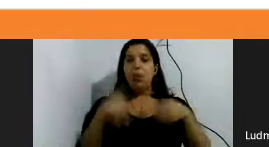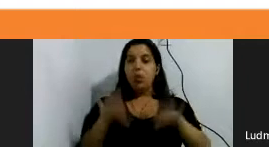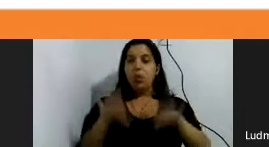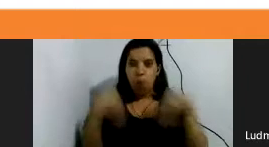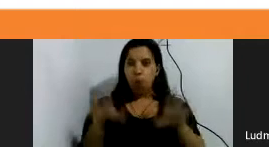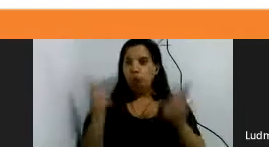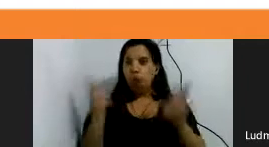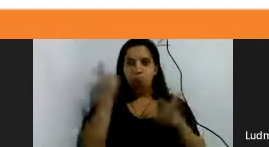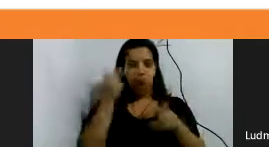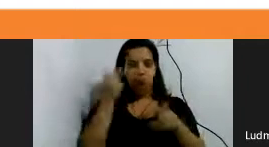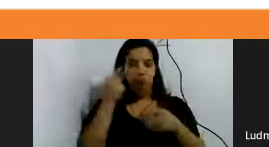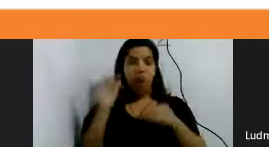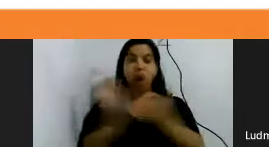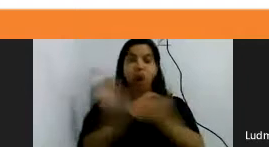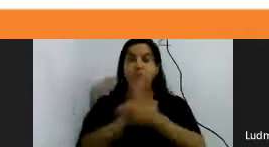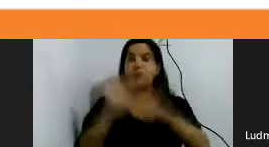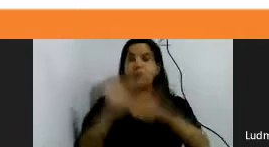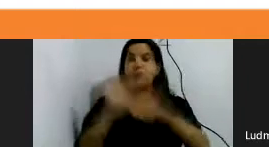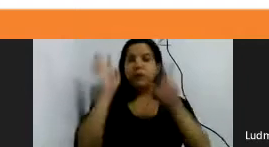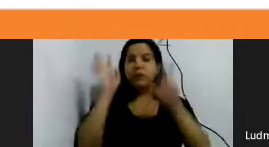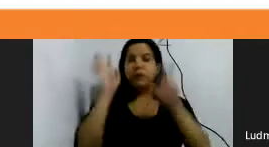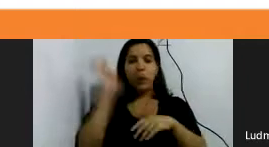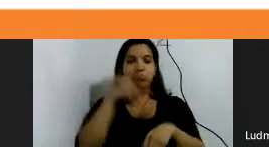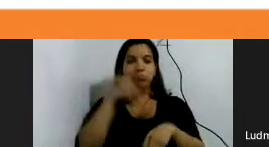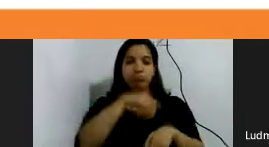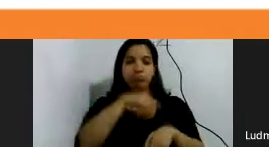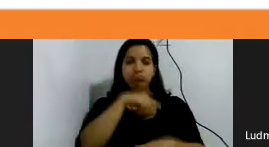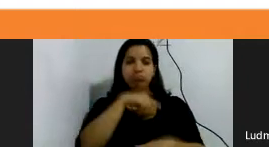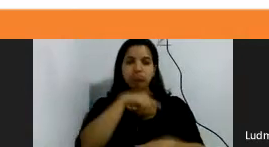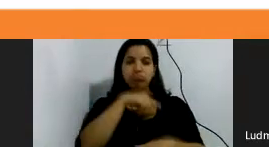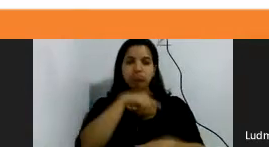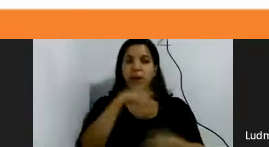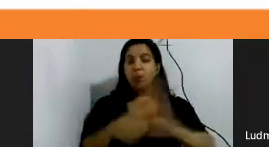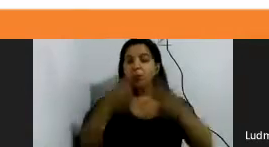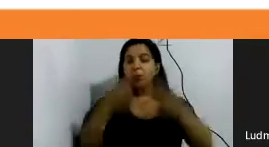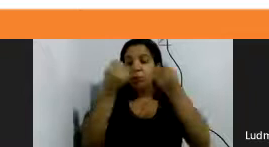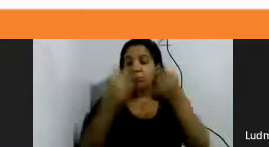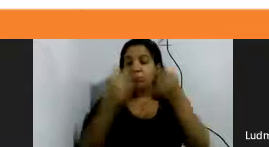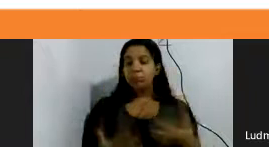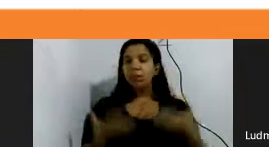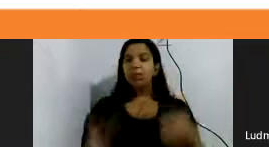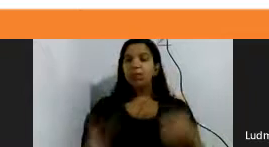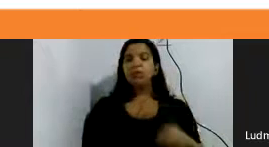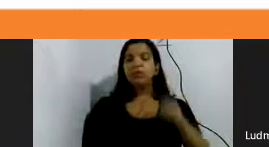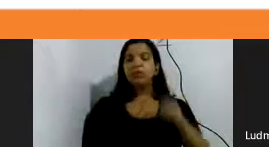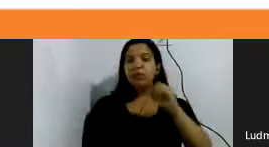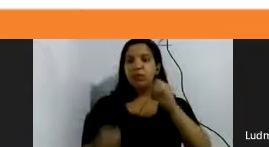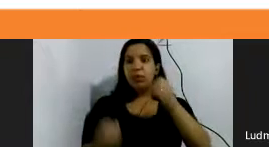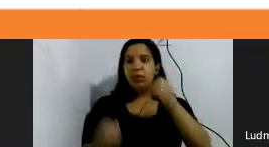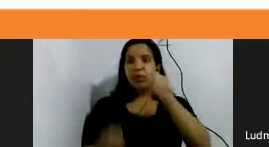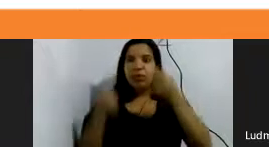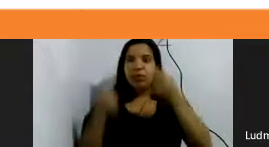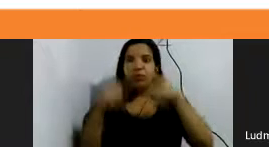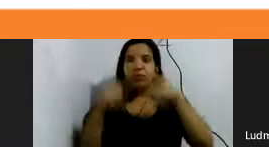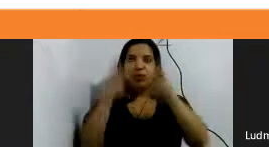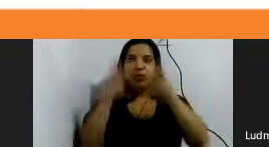naturais. E tem algumas teorias que explicam o aparecimento desses anticorpos. Flora